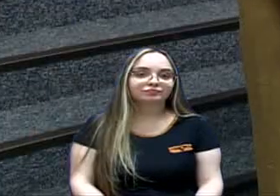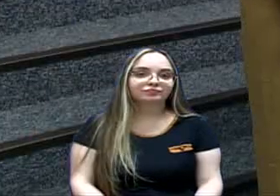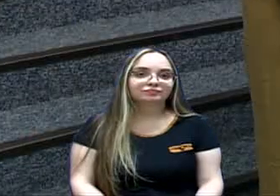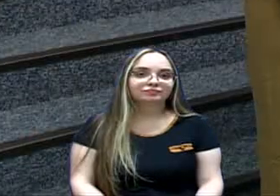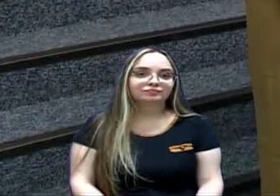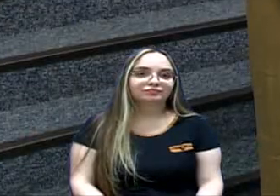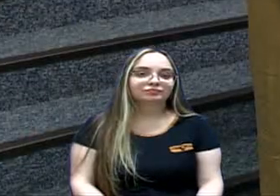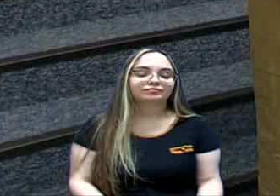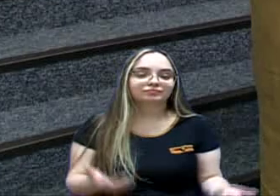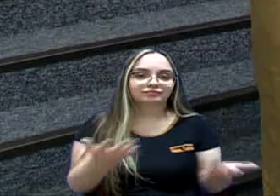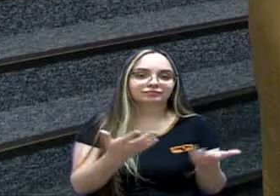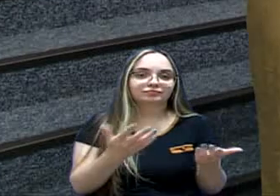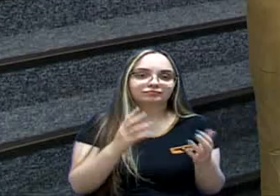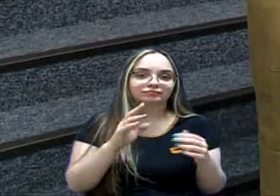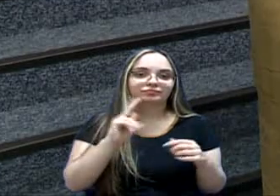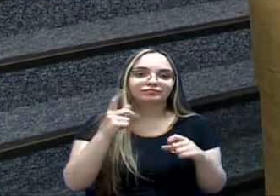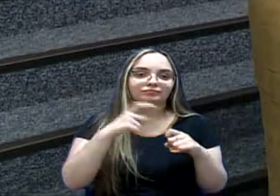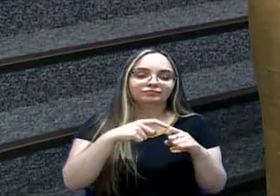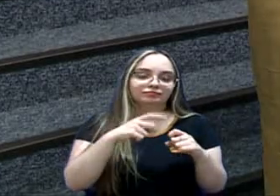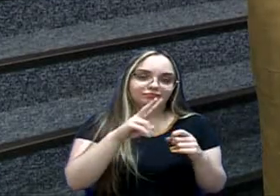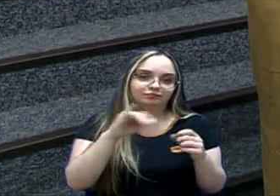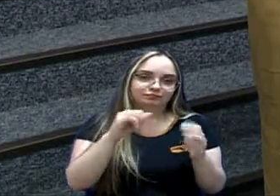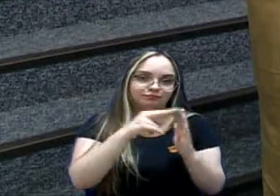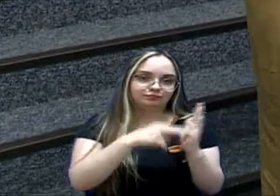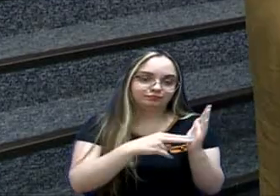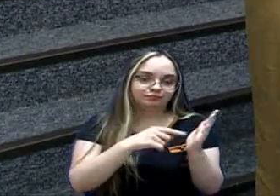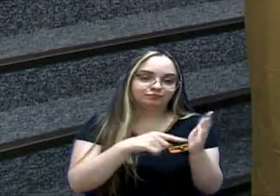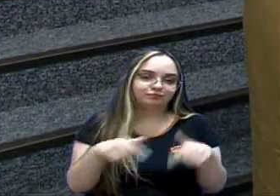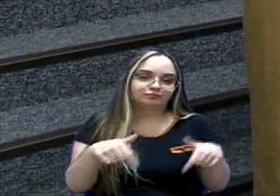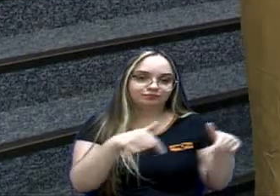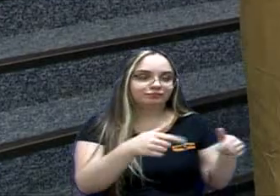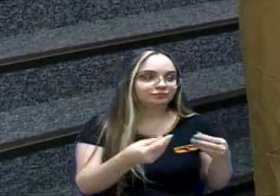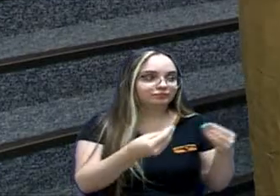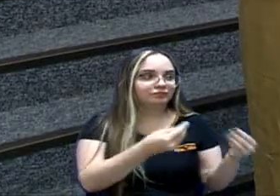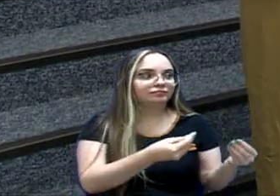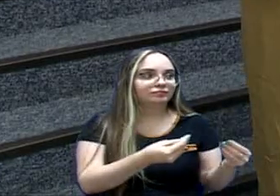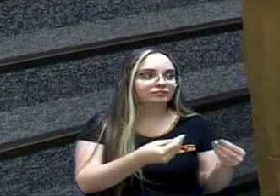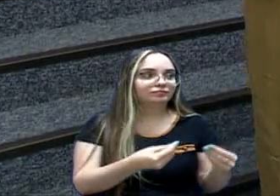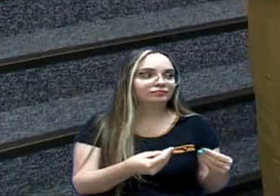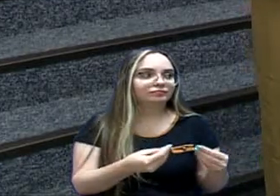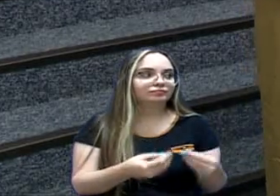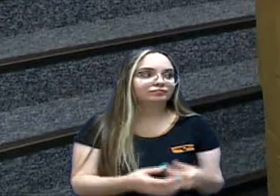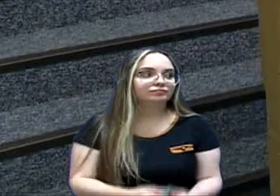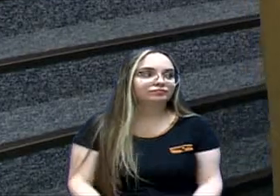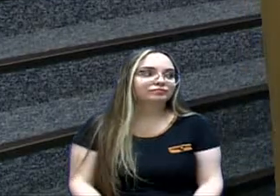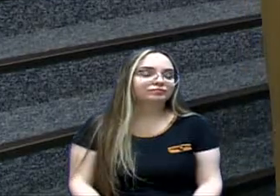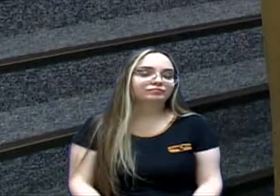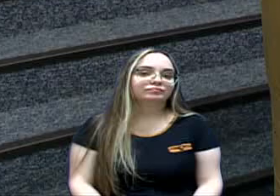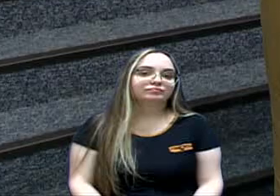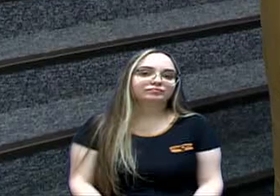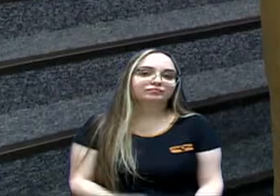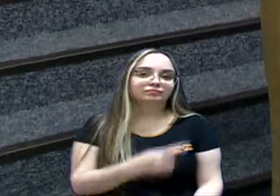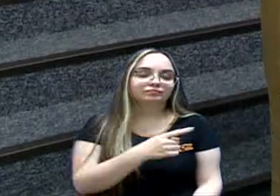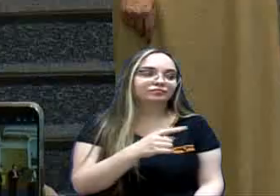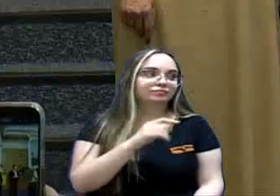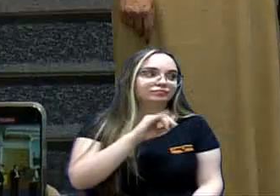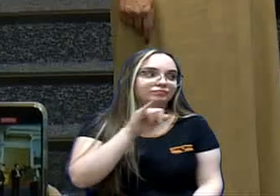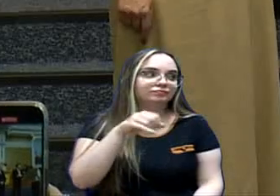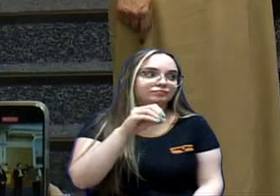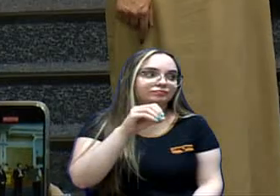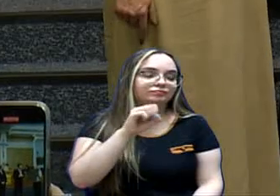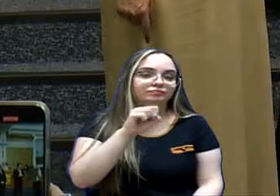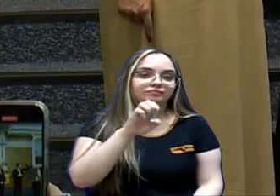Nesse momento, o vereador Hélio Brasileiro fará a leitura da placa que concede o título de cidadão sorocabano ao doutor José